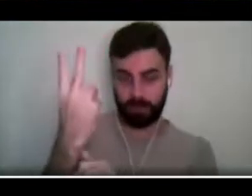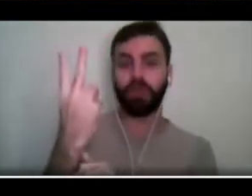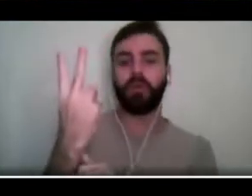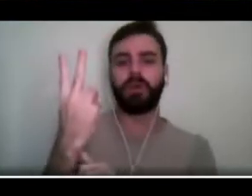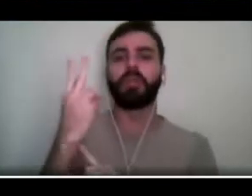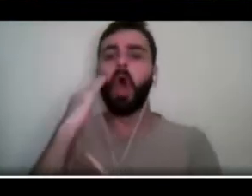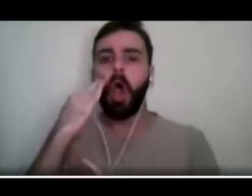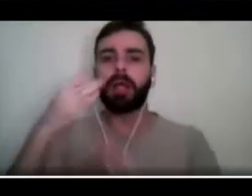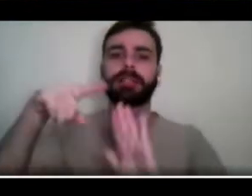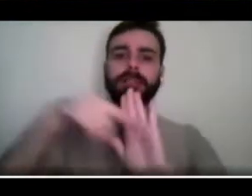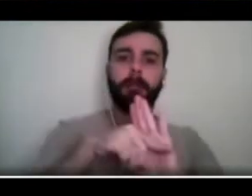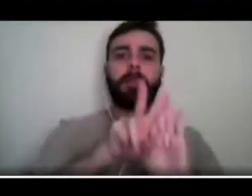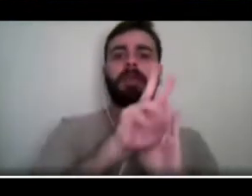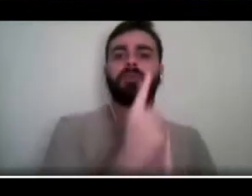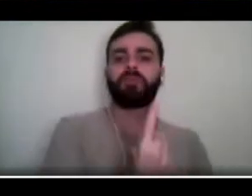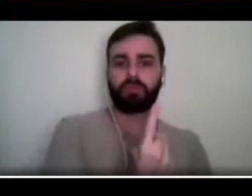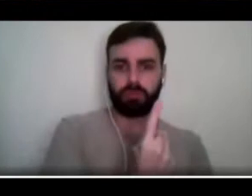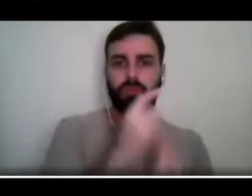menos V1,